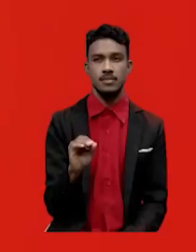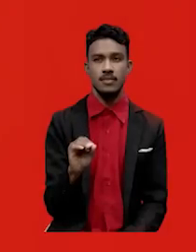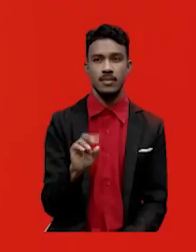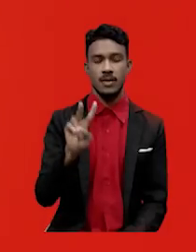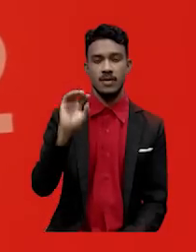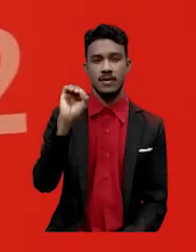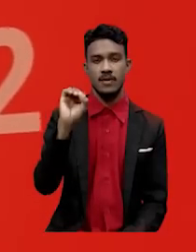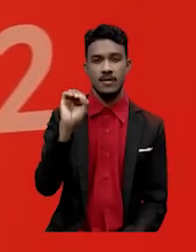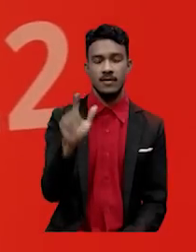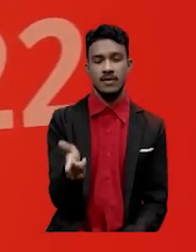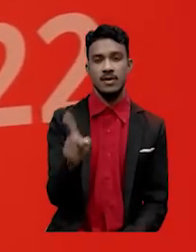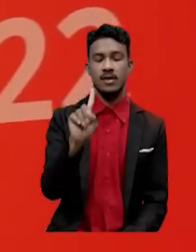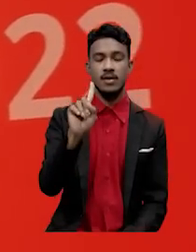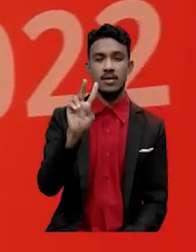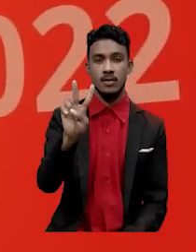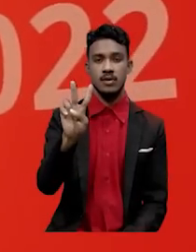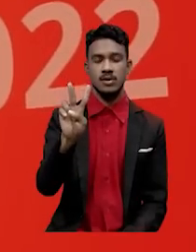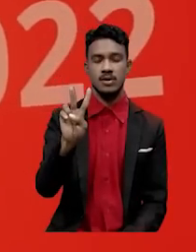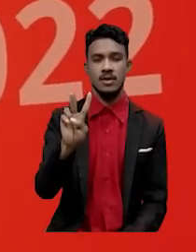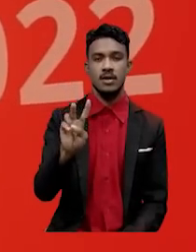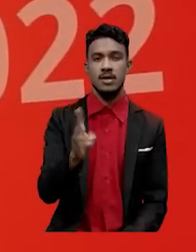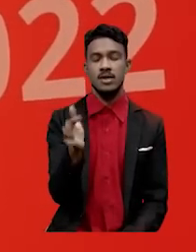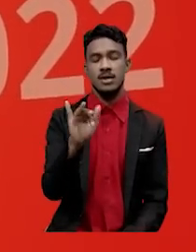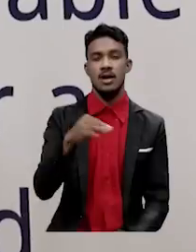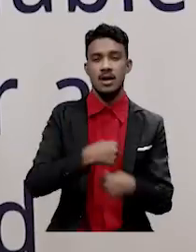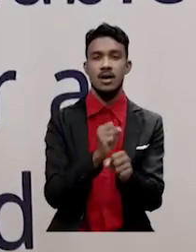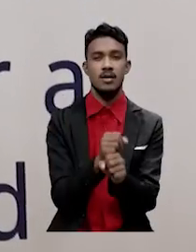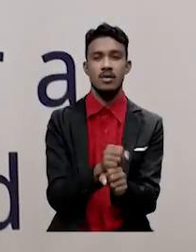DD22. Sirhalo Clirona, é a primeira vez meu pai.